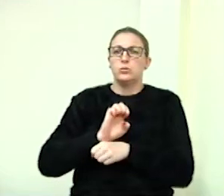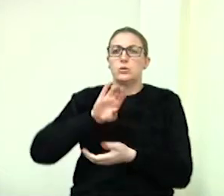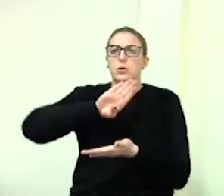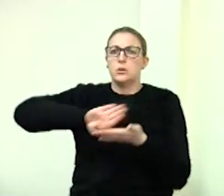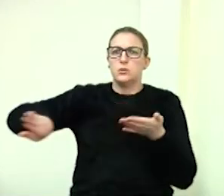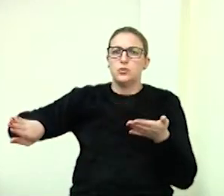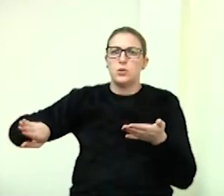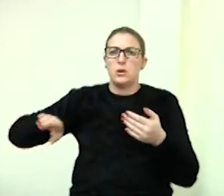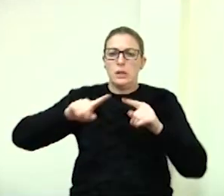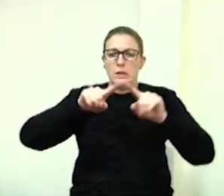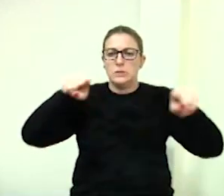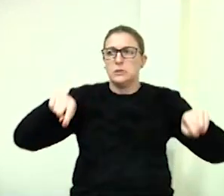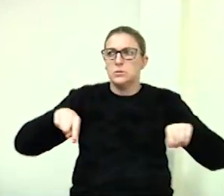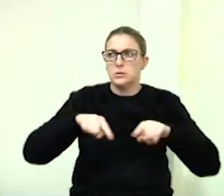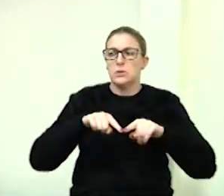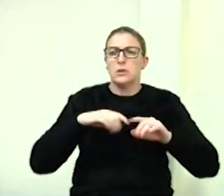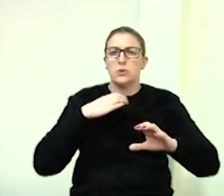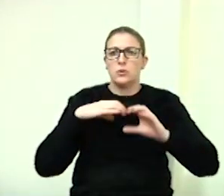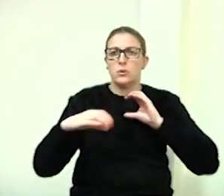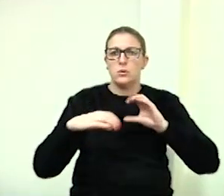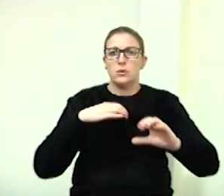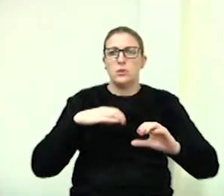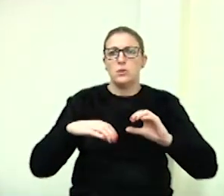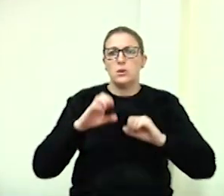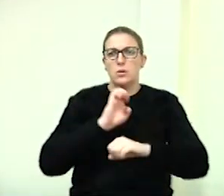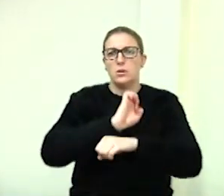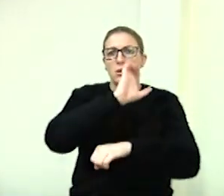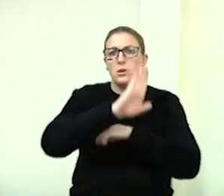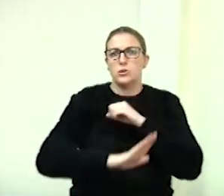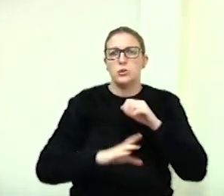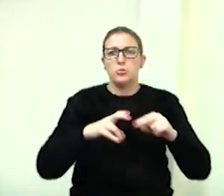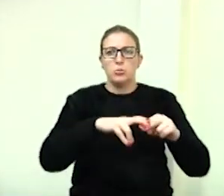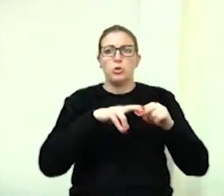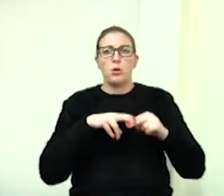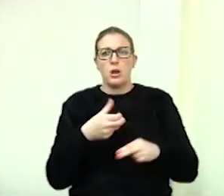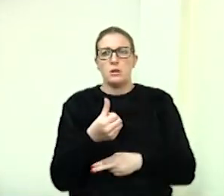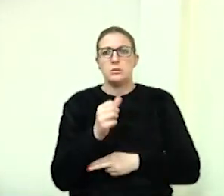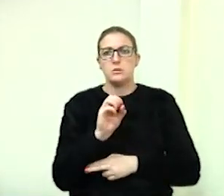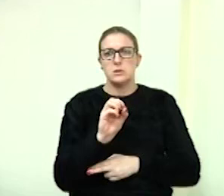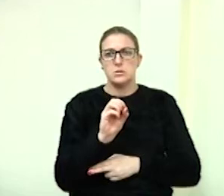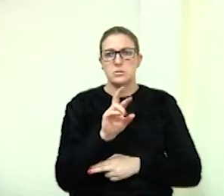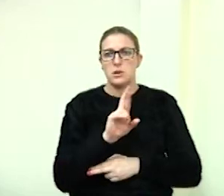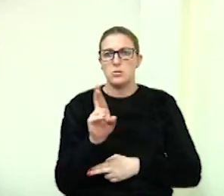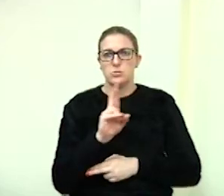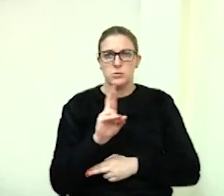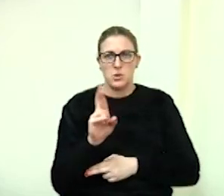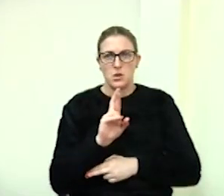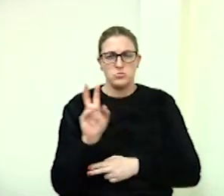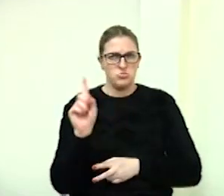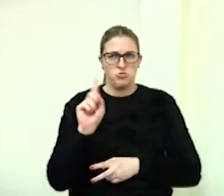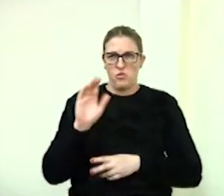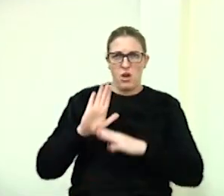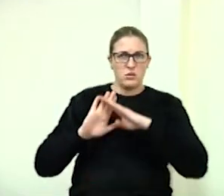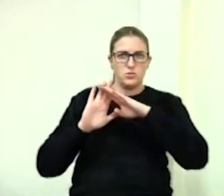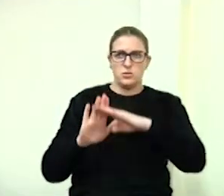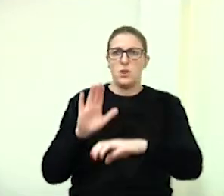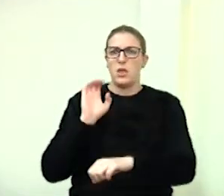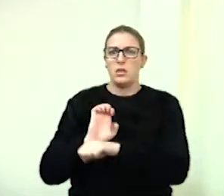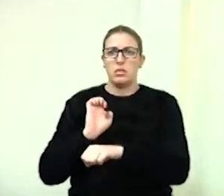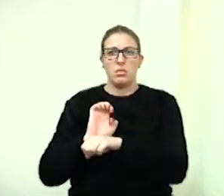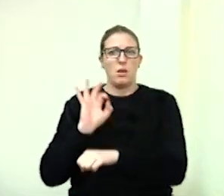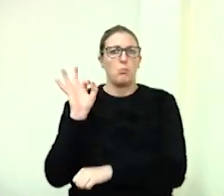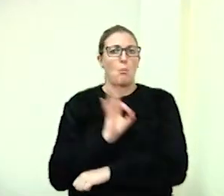espetoria veterinária da cidade de Erechim por R$ 600,00 ao mês. Vejo que isso não vai salvar o Estado de nada, e muito pelo contrário,